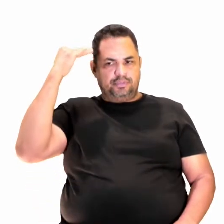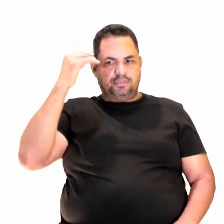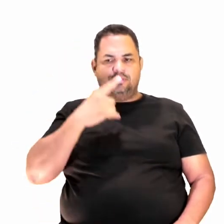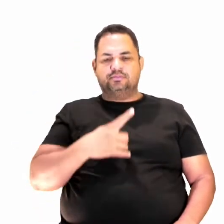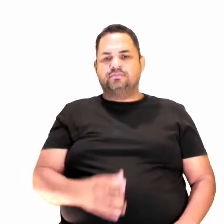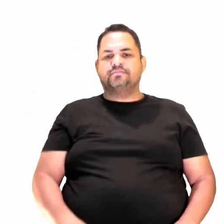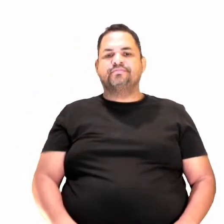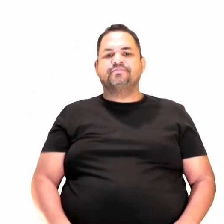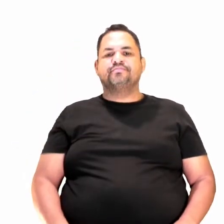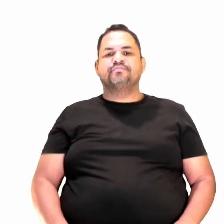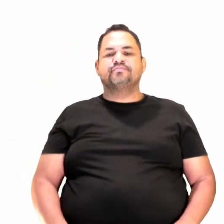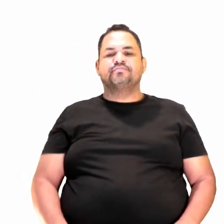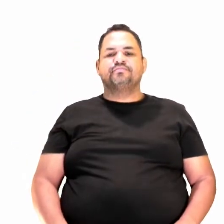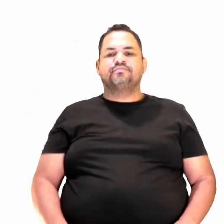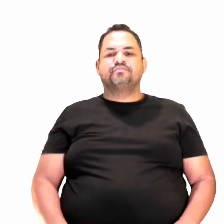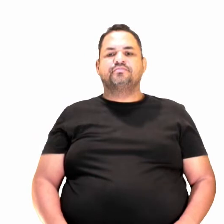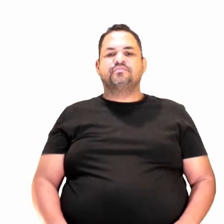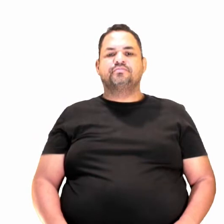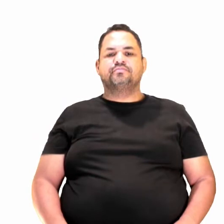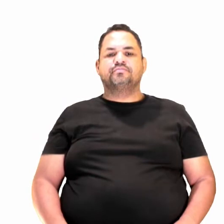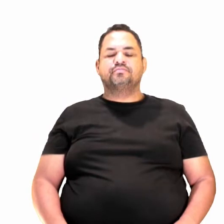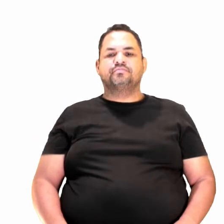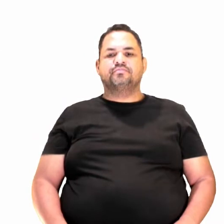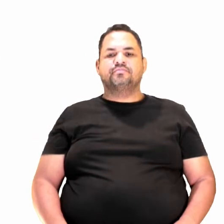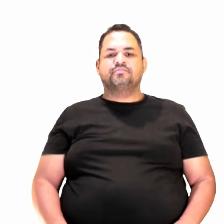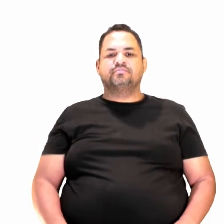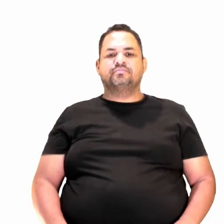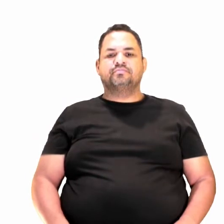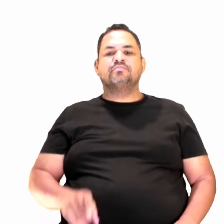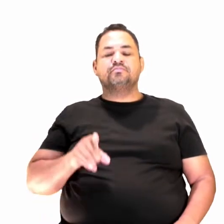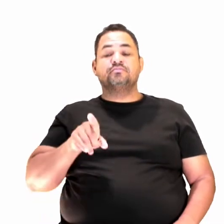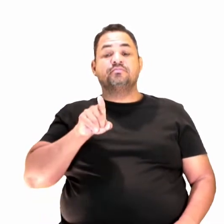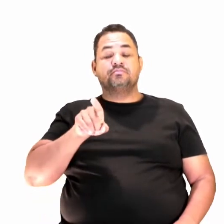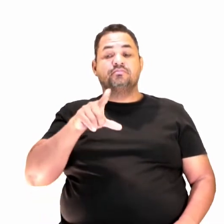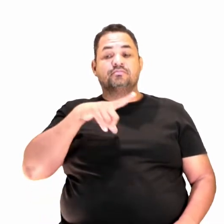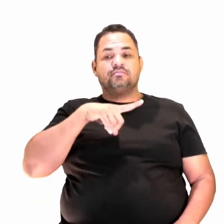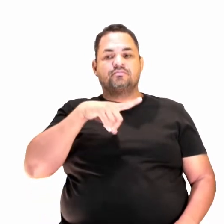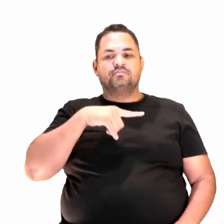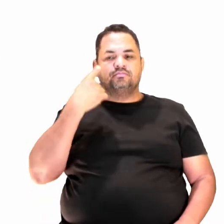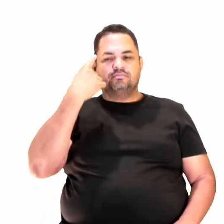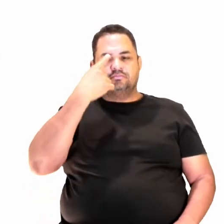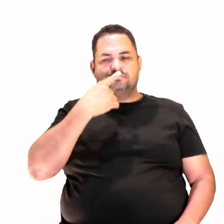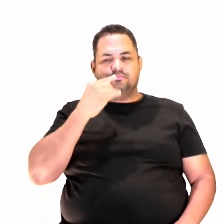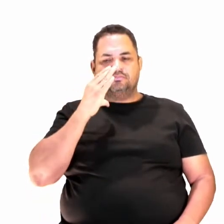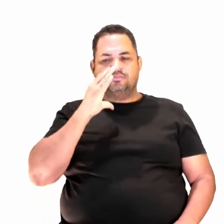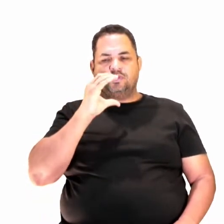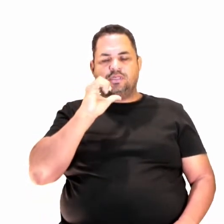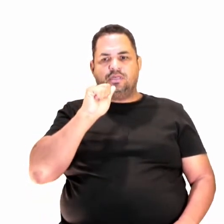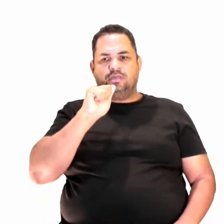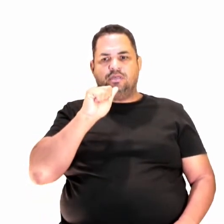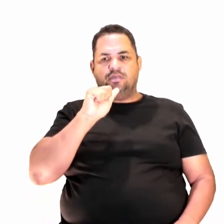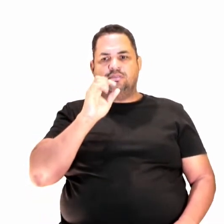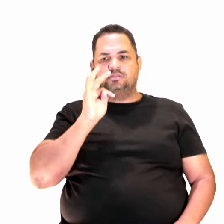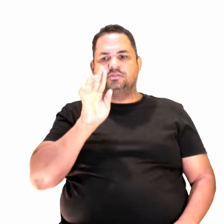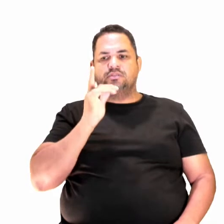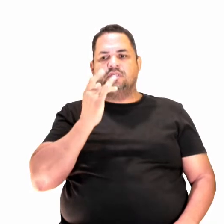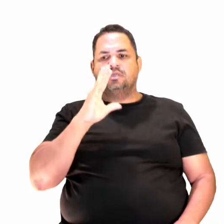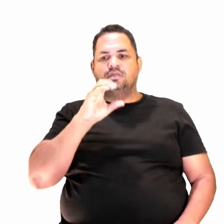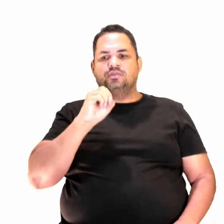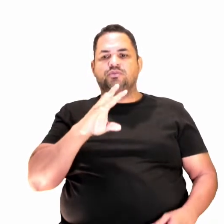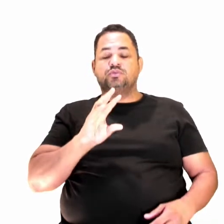thin, ele é uma pessoa que ainda é mais magra, tá num outro nível do que não está no slim. O